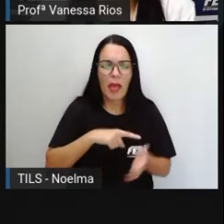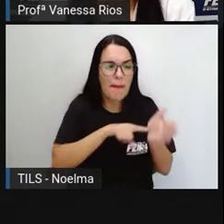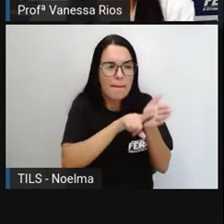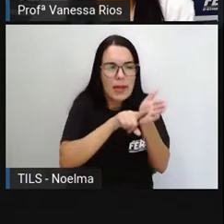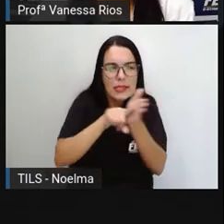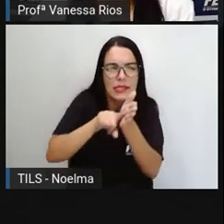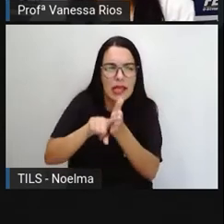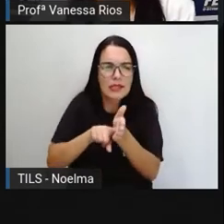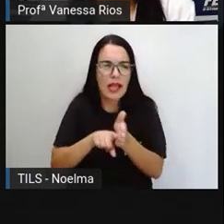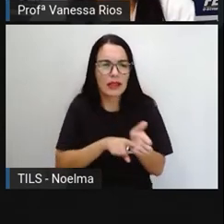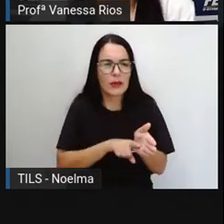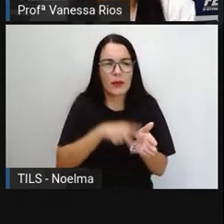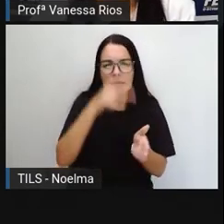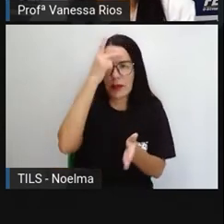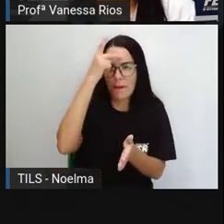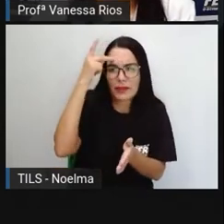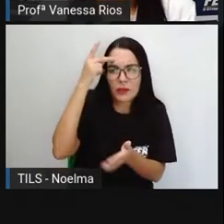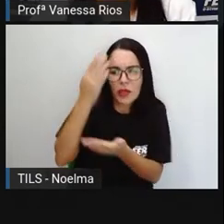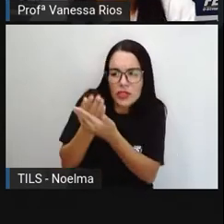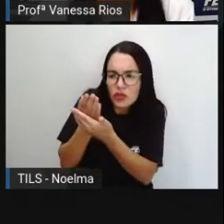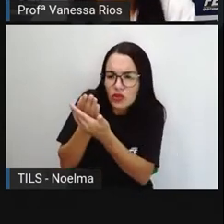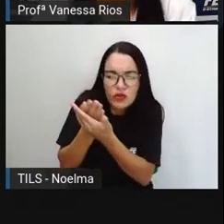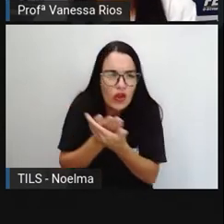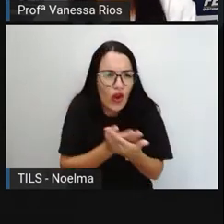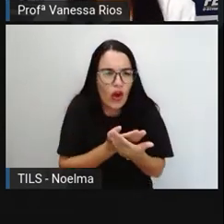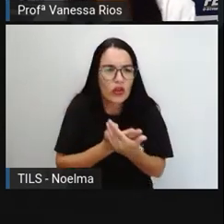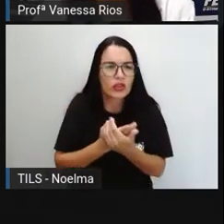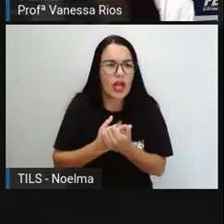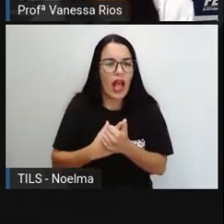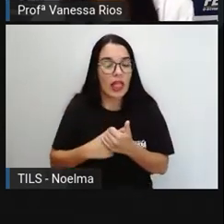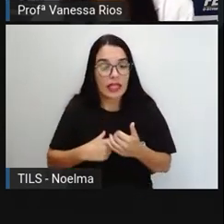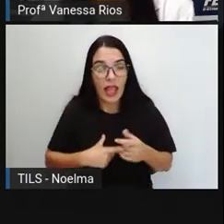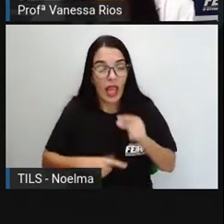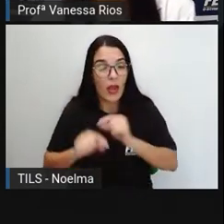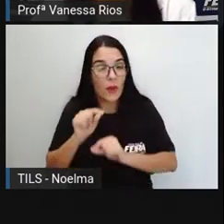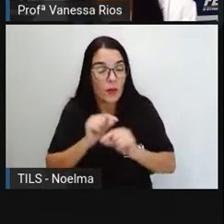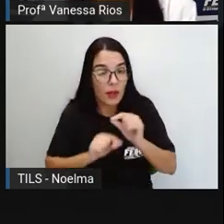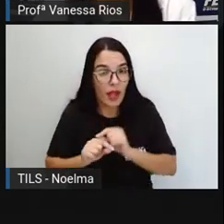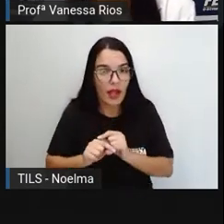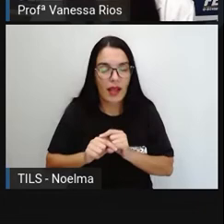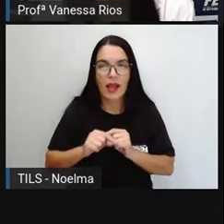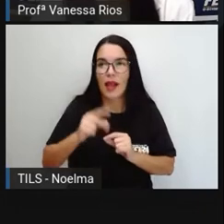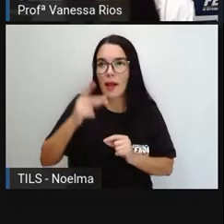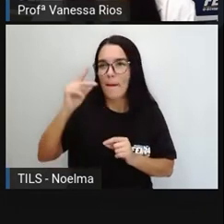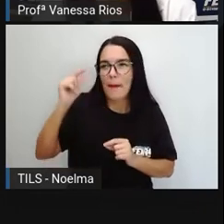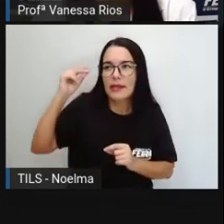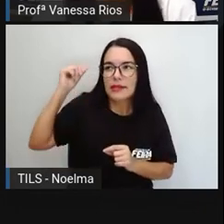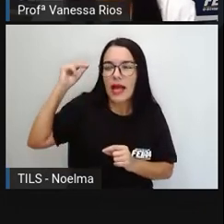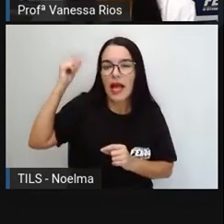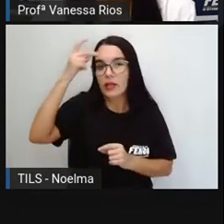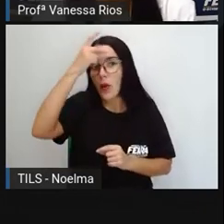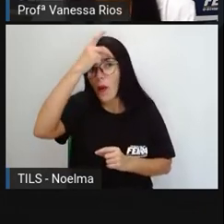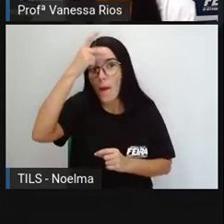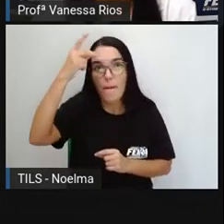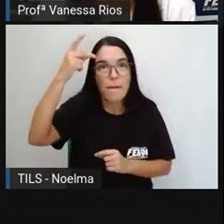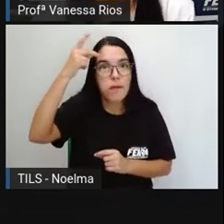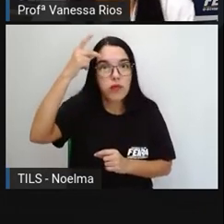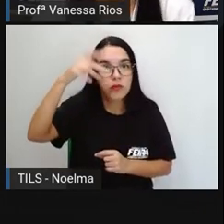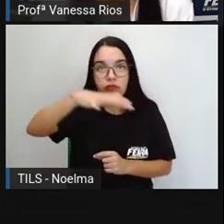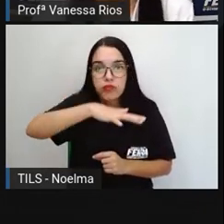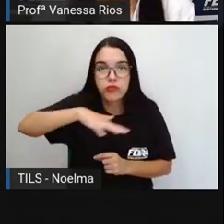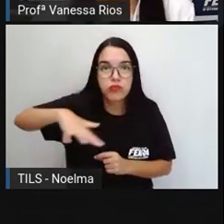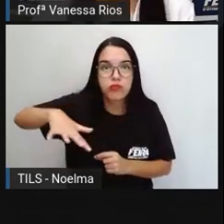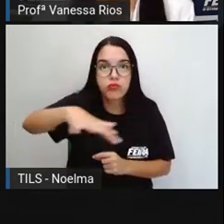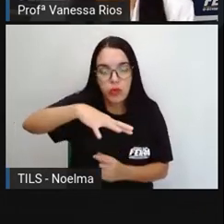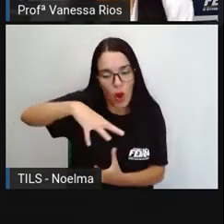e colocam em suas pesquisas, em seus resultados de pesquisa, que a povoação, né, o povoamento